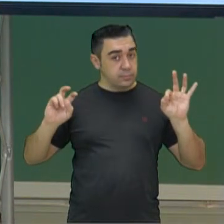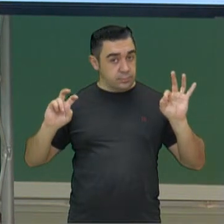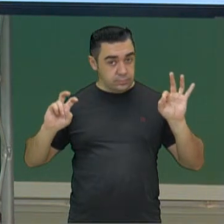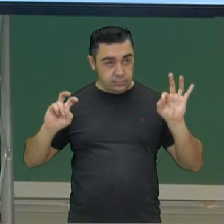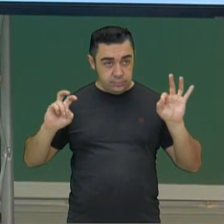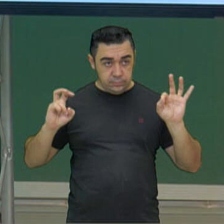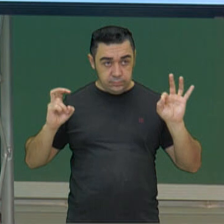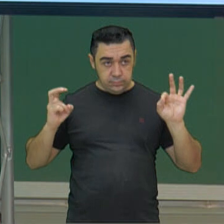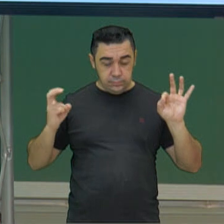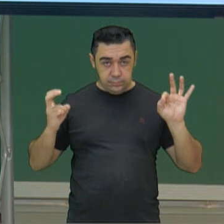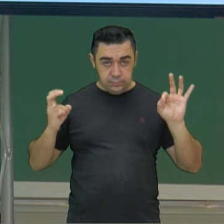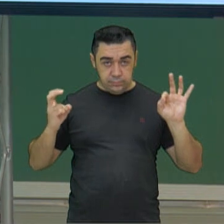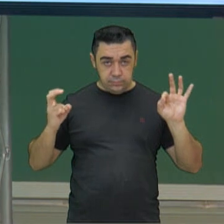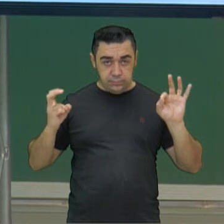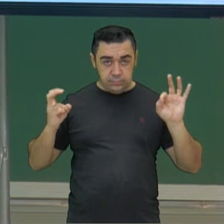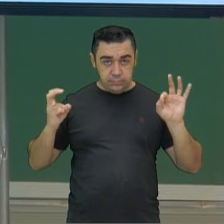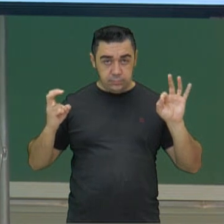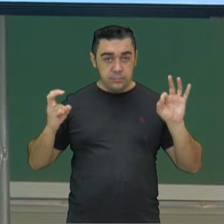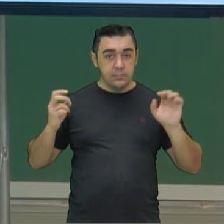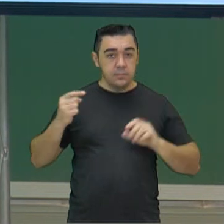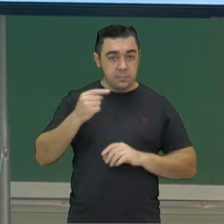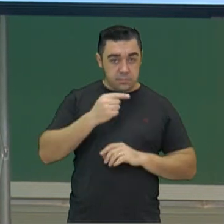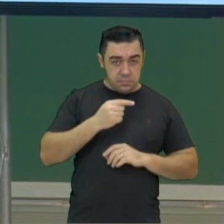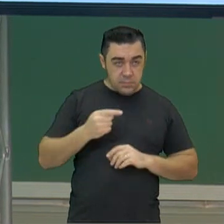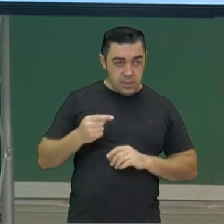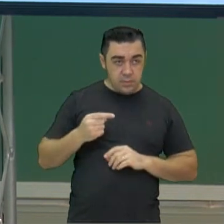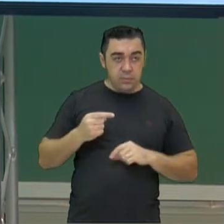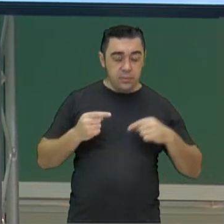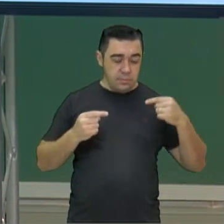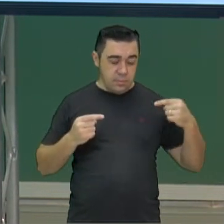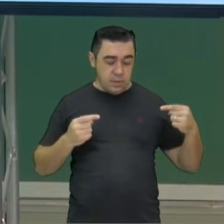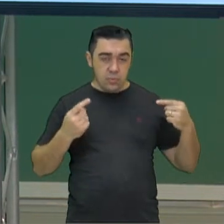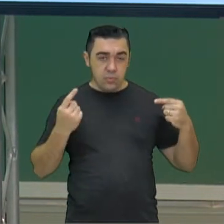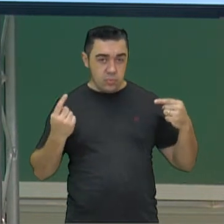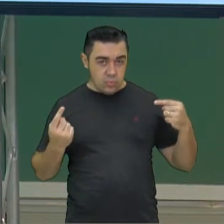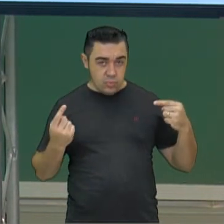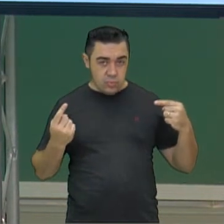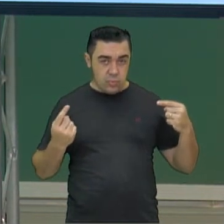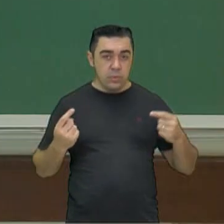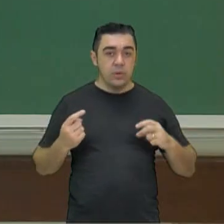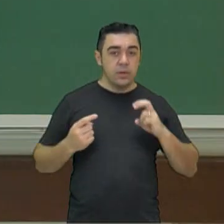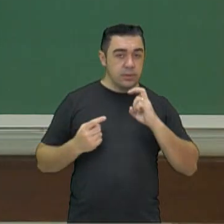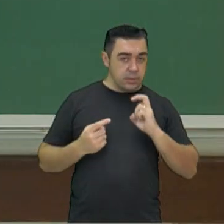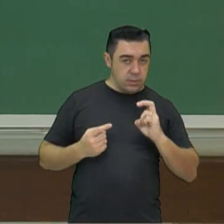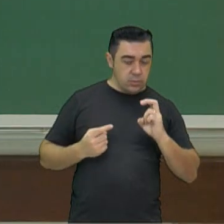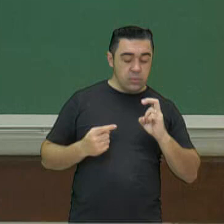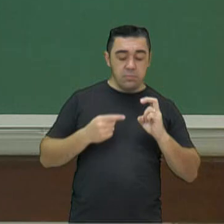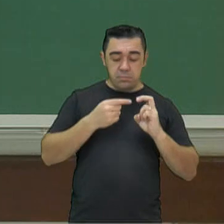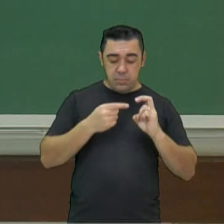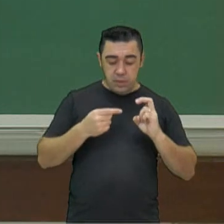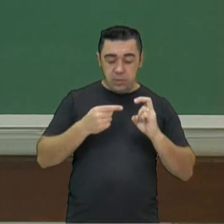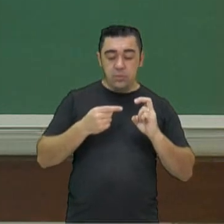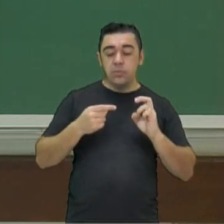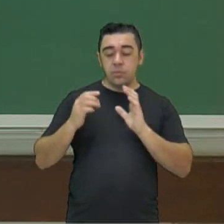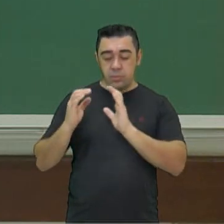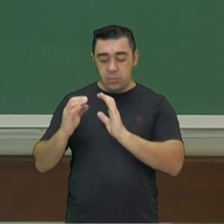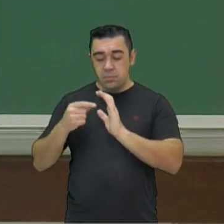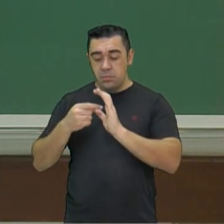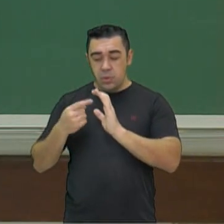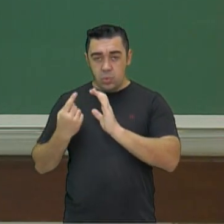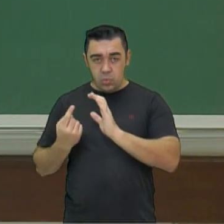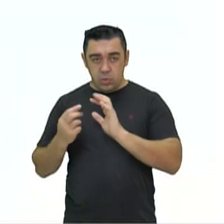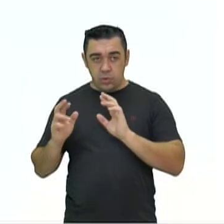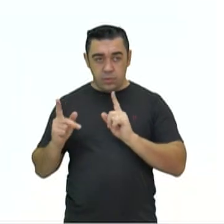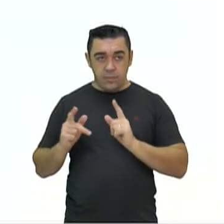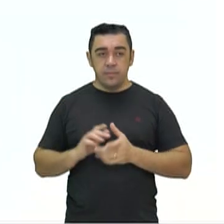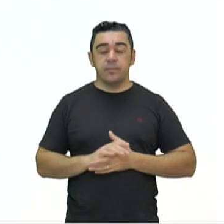5 menos 1. Eu tiro do maior a distância para o menor, faço a